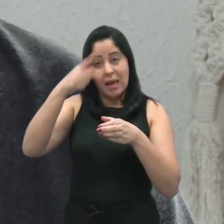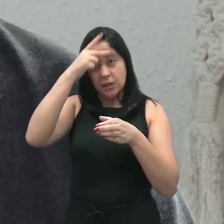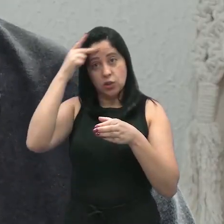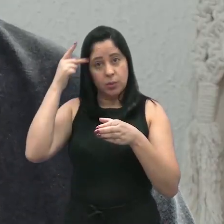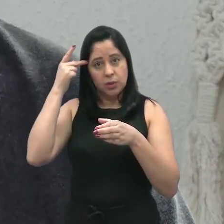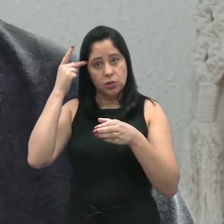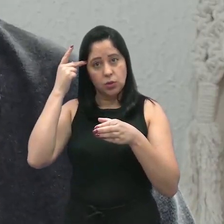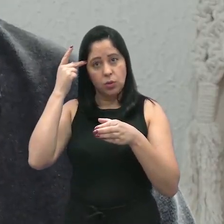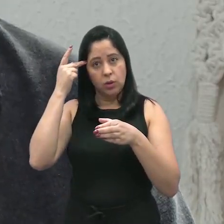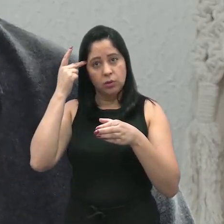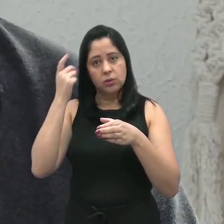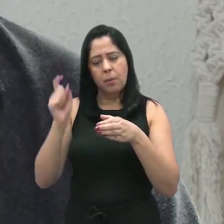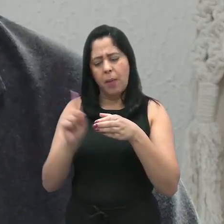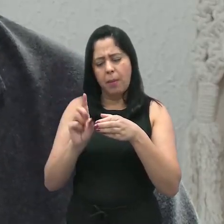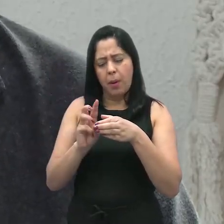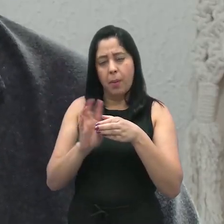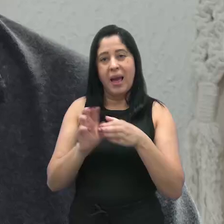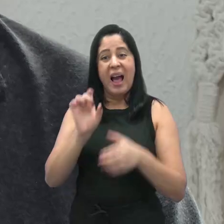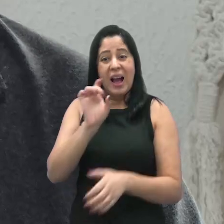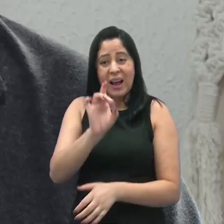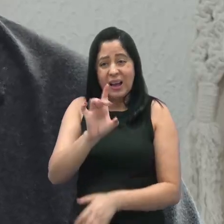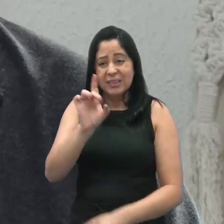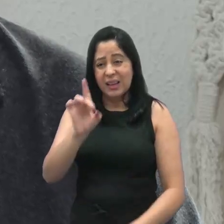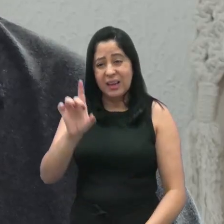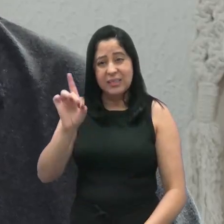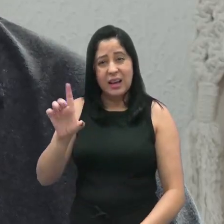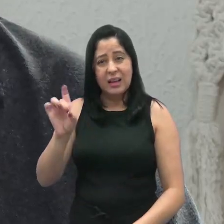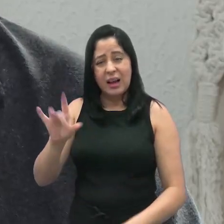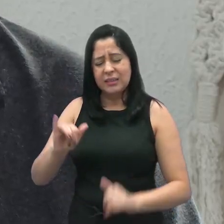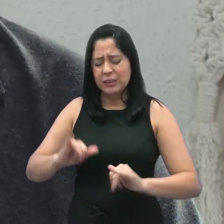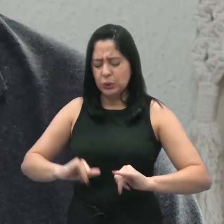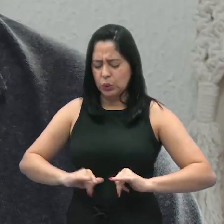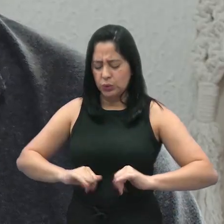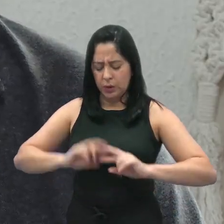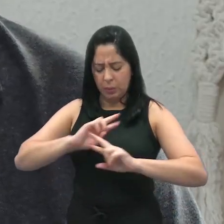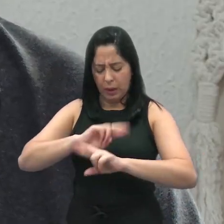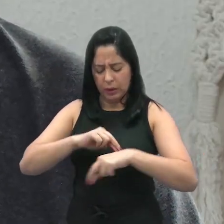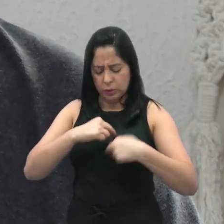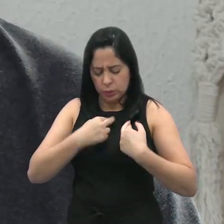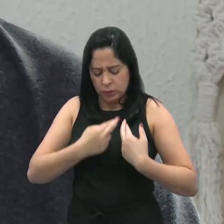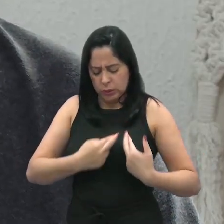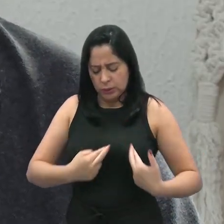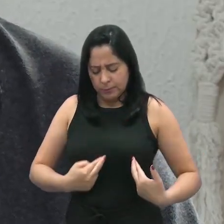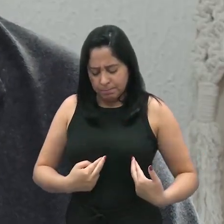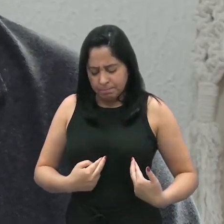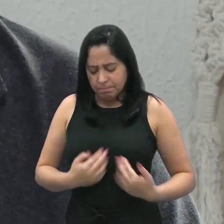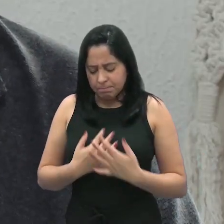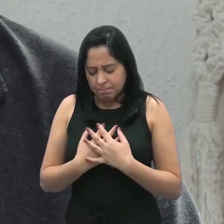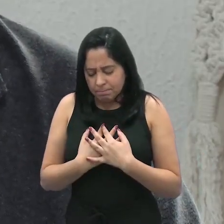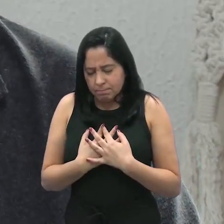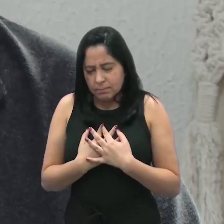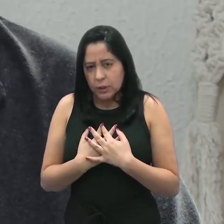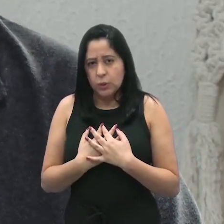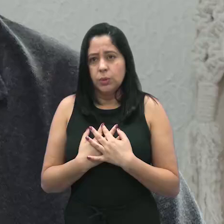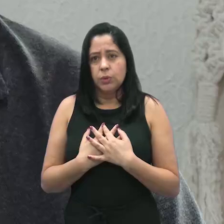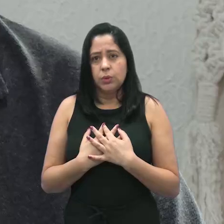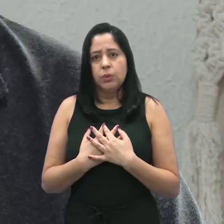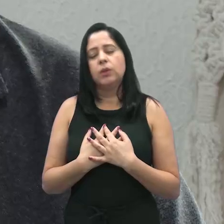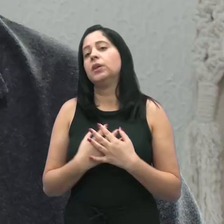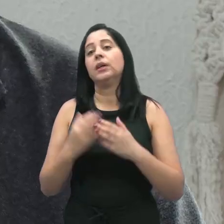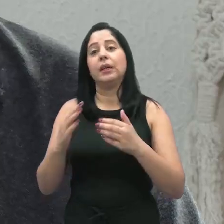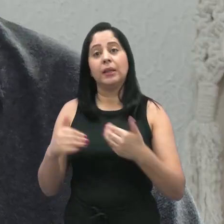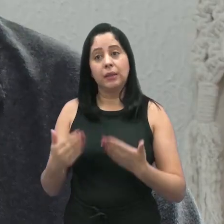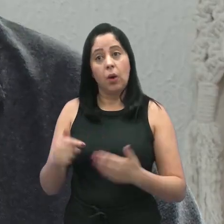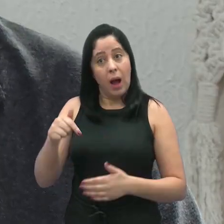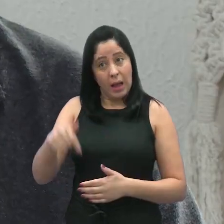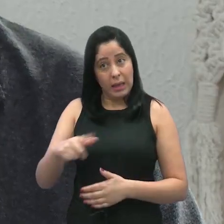pessoas, cada um com o seu luto, né? E então pessoas muito preparadas, né? Para